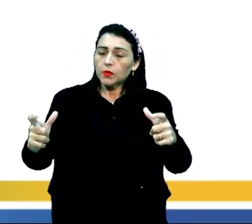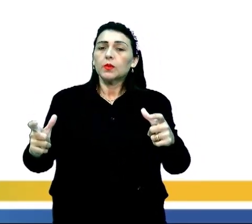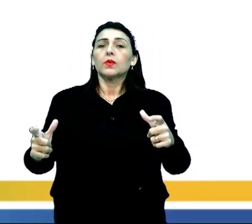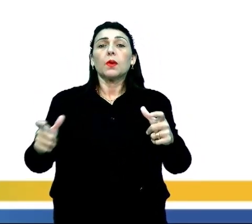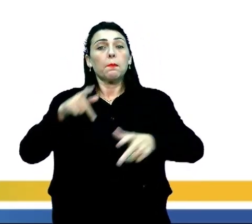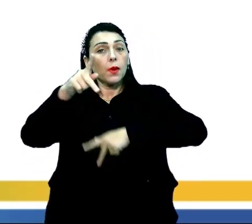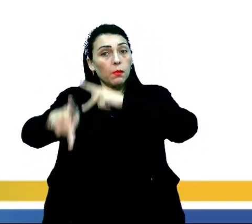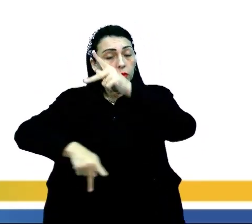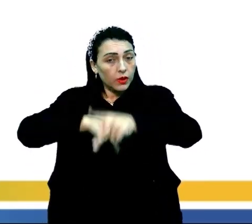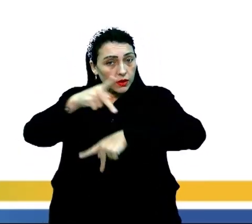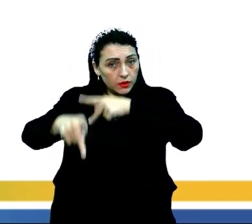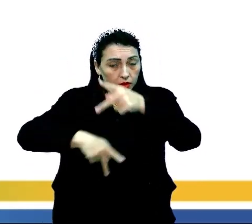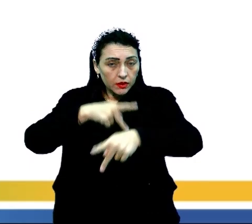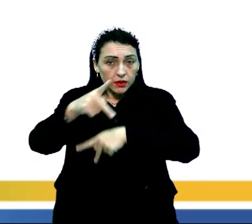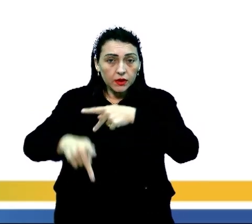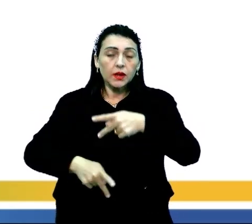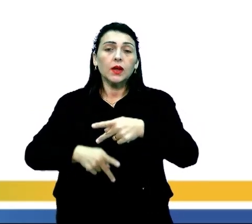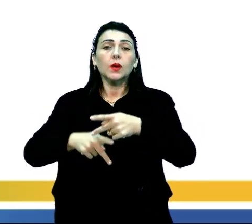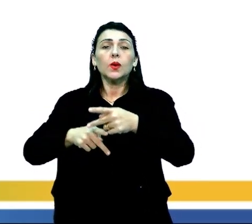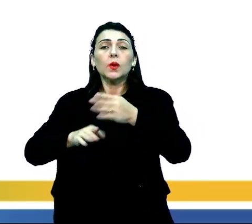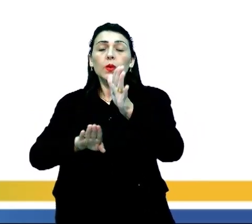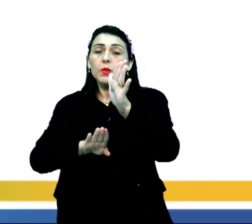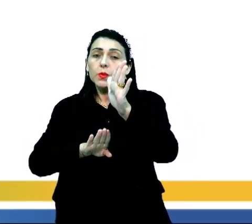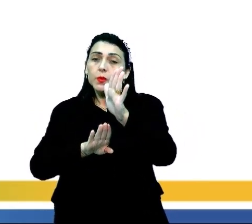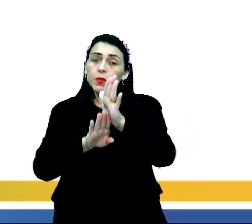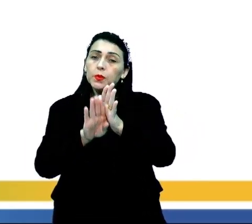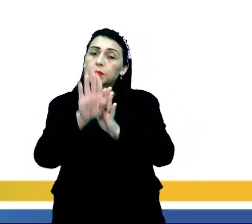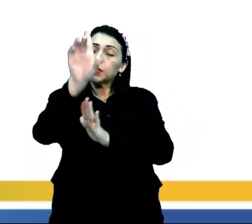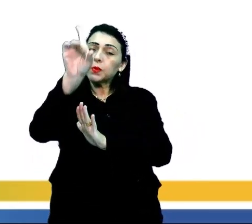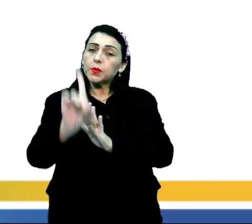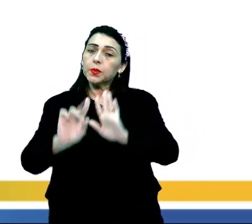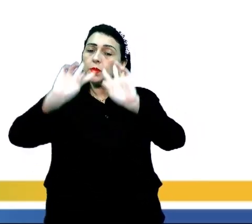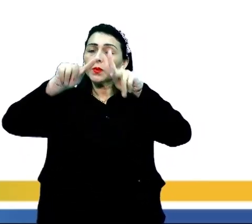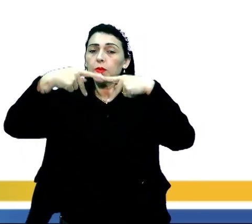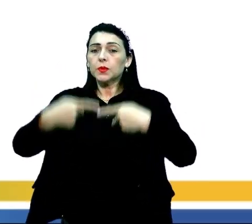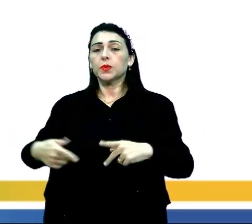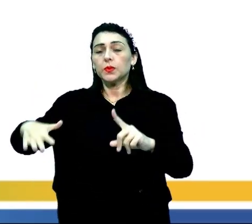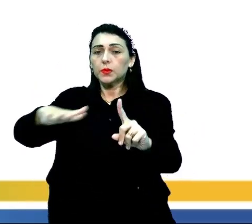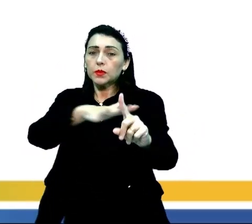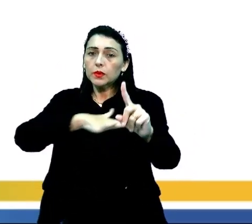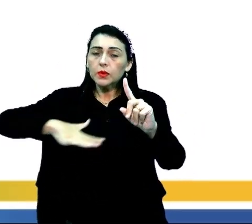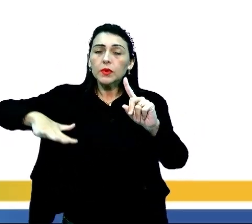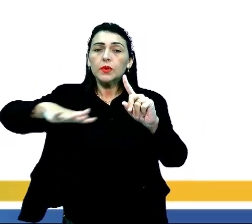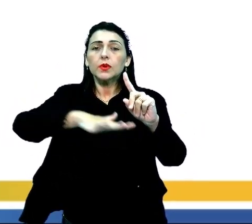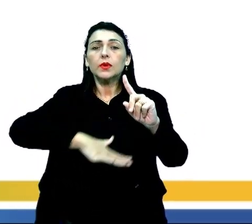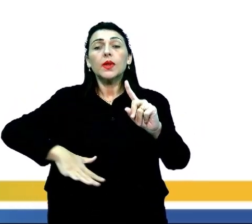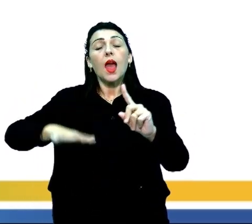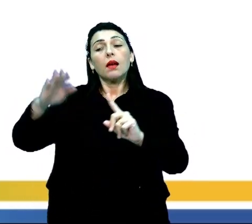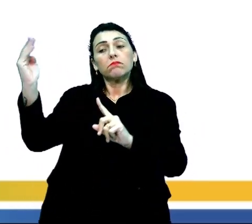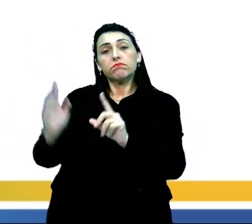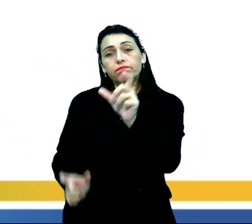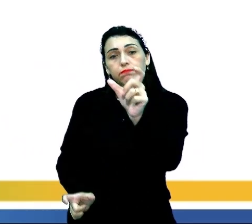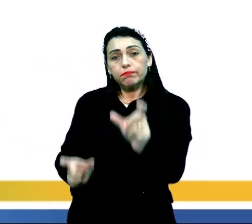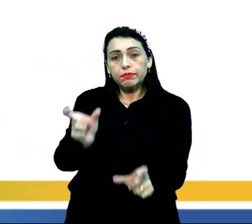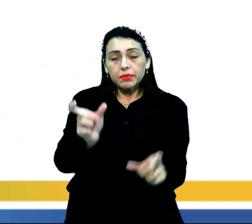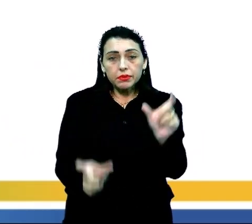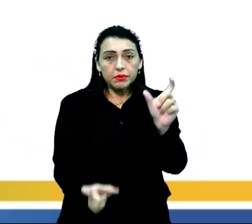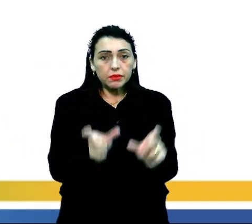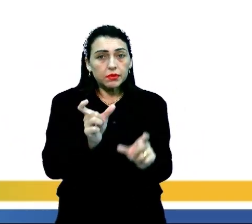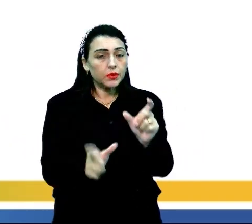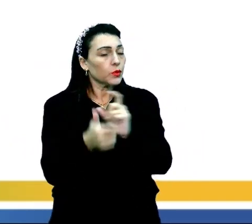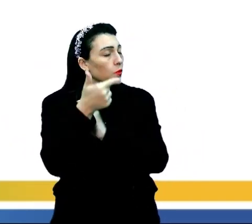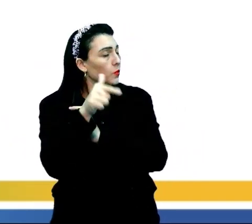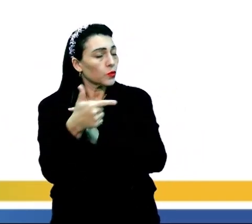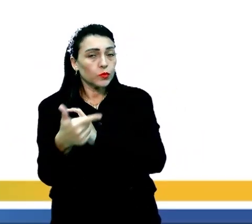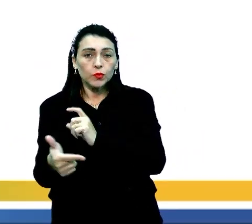contingente populacional e dos avanços nos direitos dessa camada da sociedade, esses brasileiros não